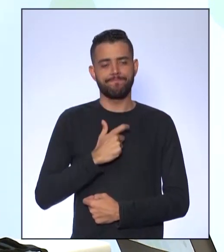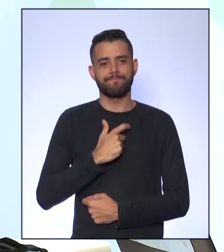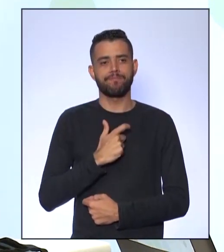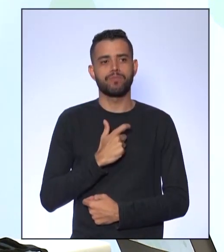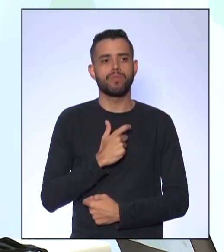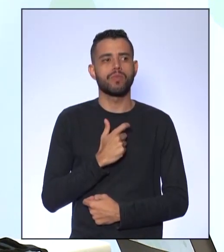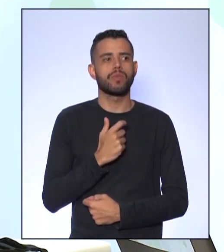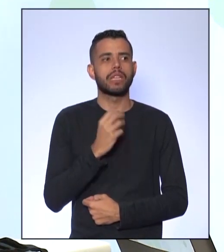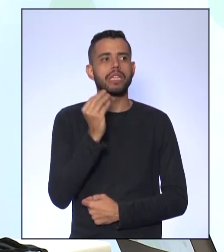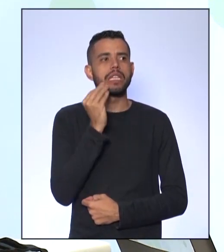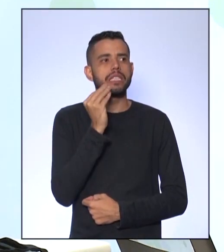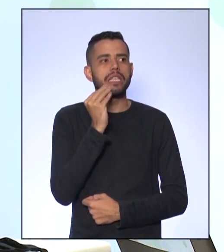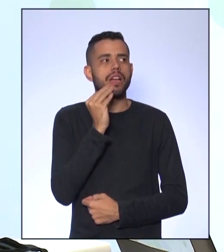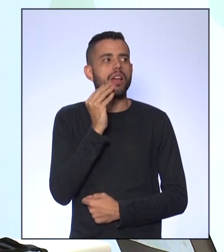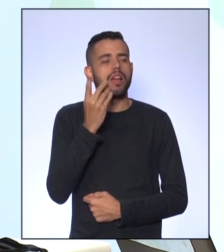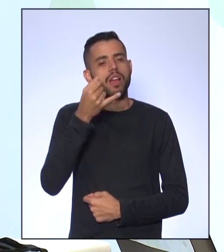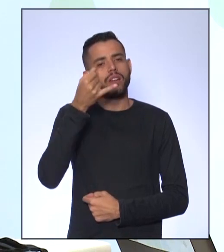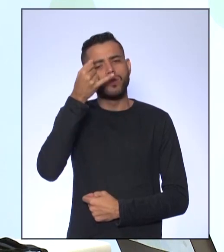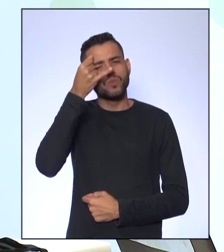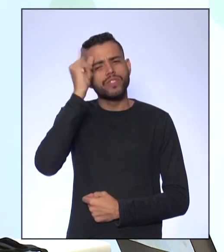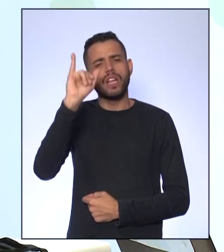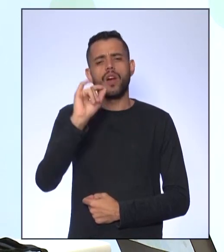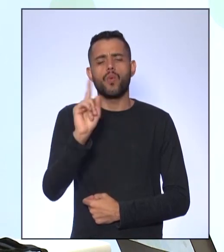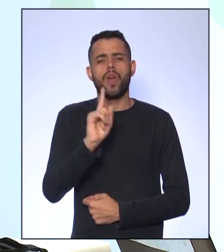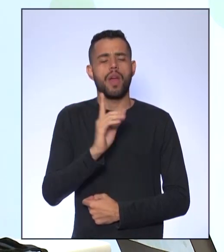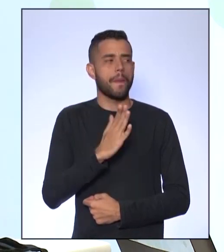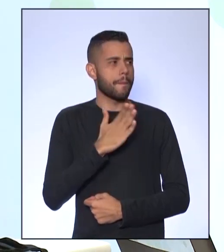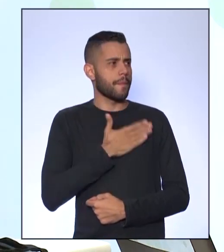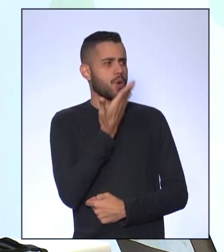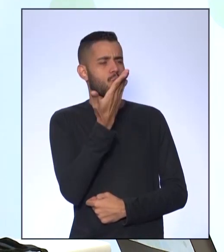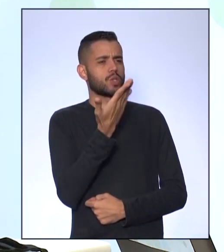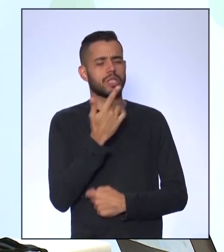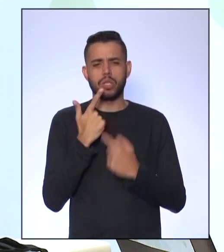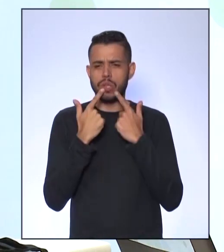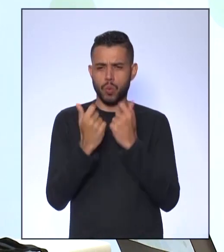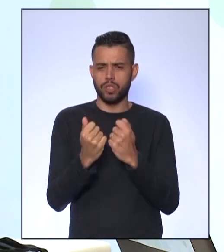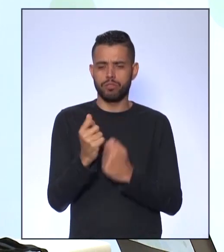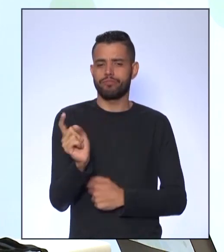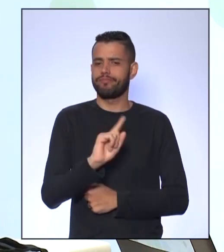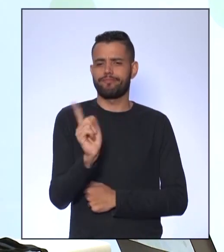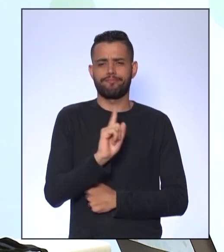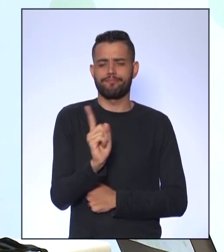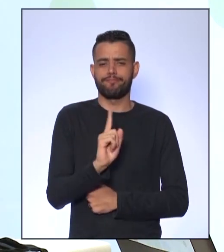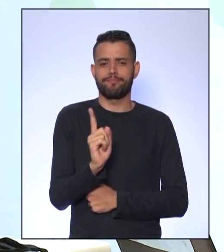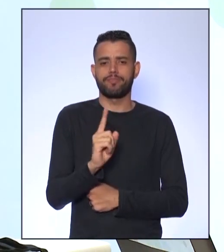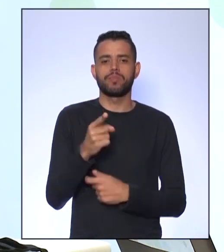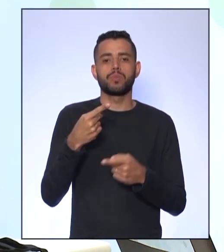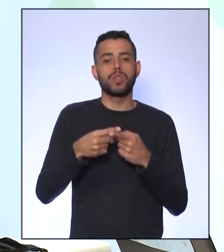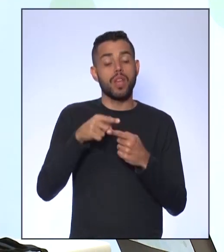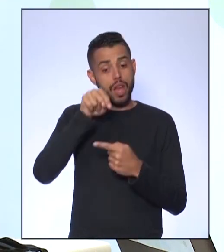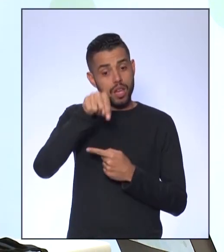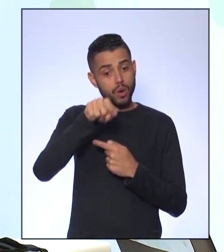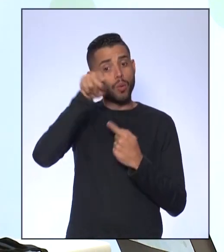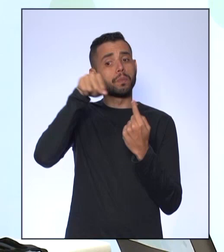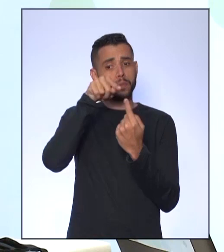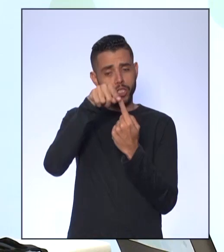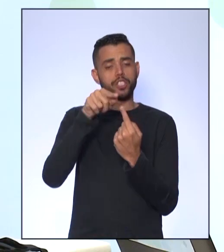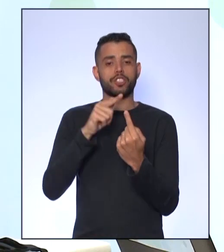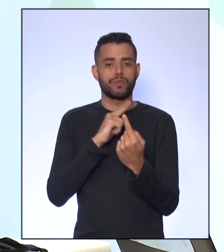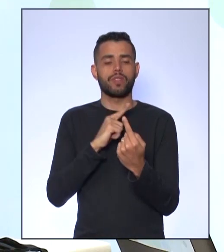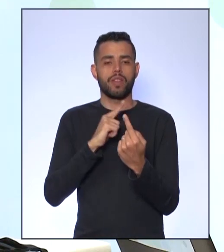a não dizer que é um preconceito linguístico. Nós não podemos encarar isso como um preconceito linguístico, porque teve um propósito,